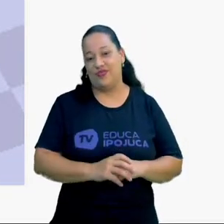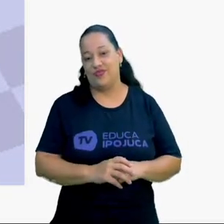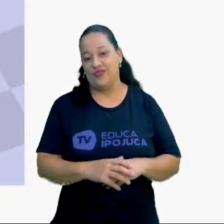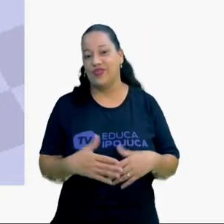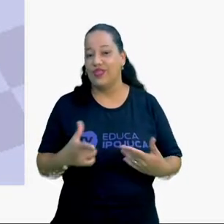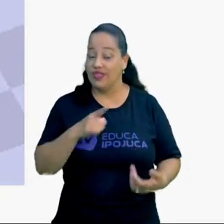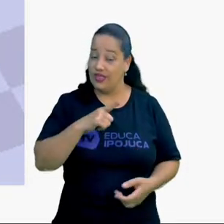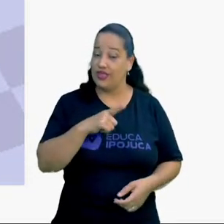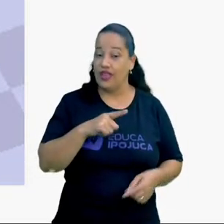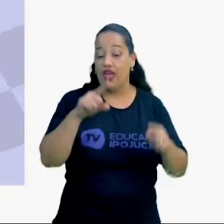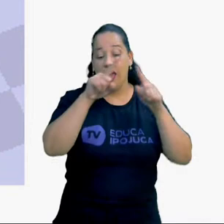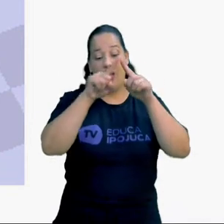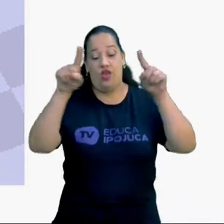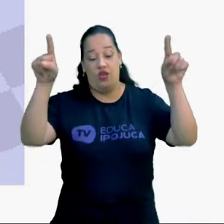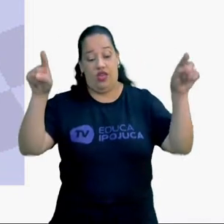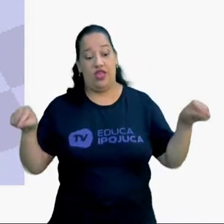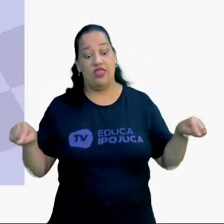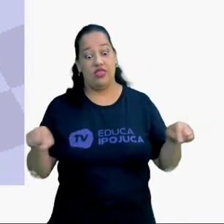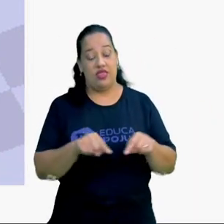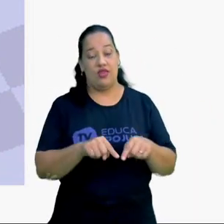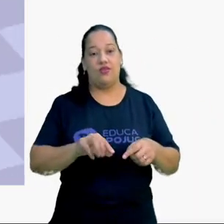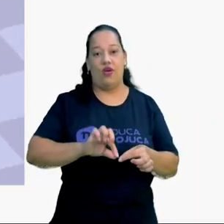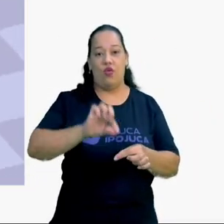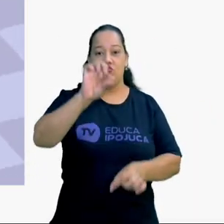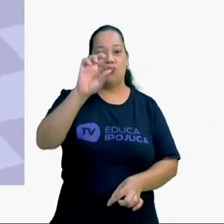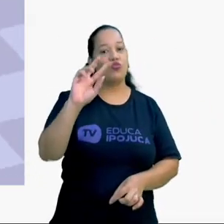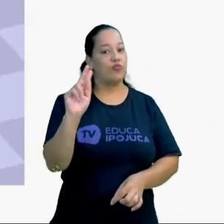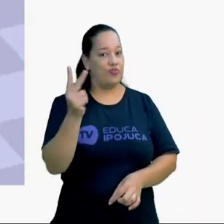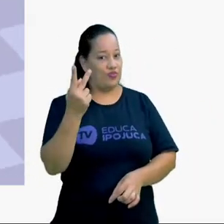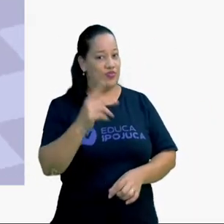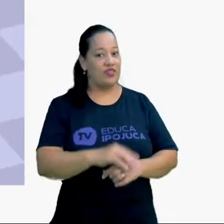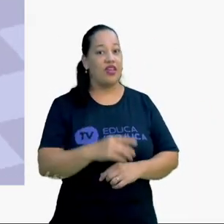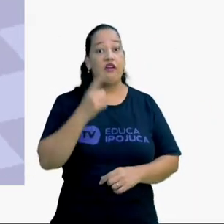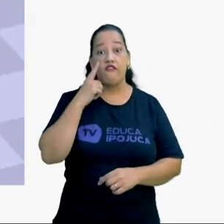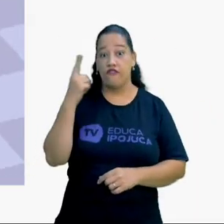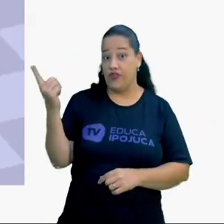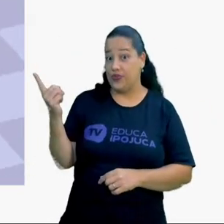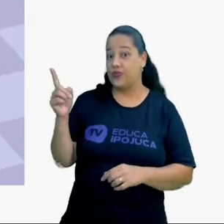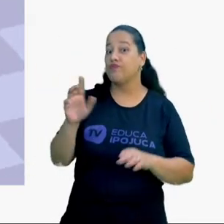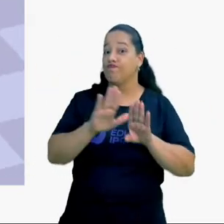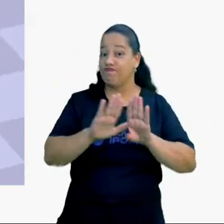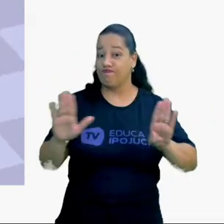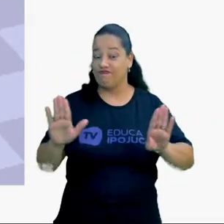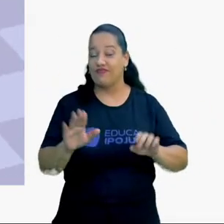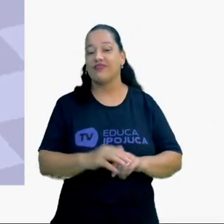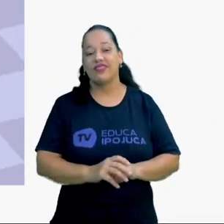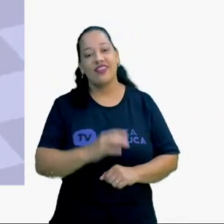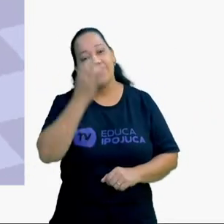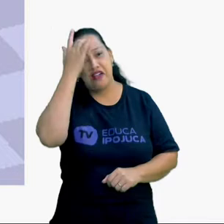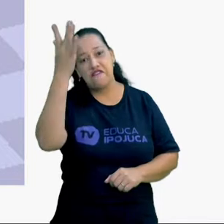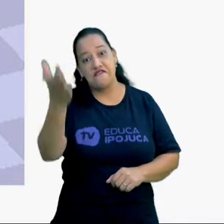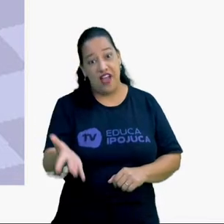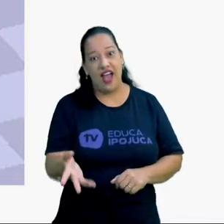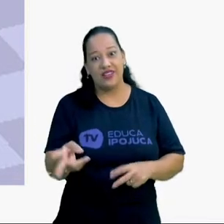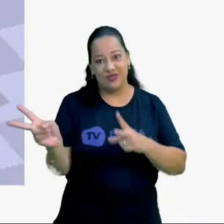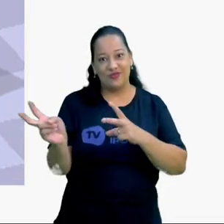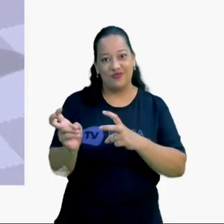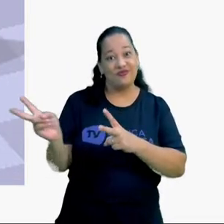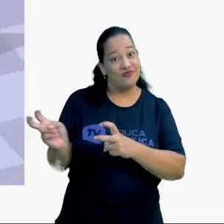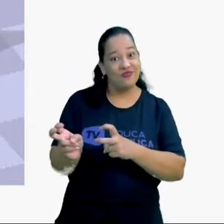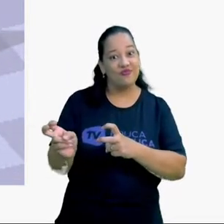retângulo, ok? Que é a altura. Você notou aí a planificação do cilindro? Ficou fácil de notar